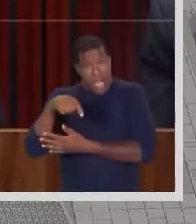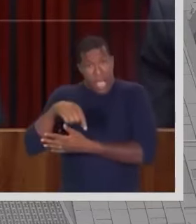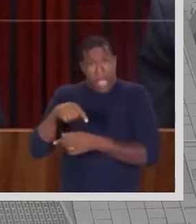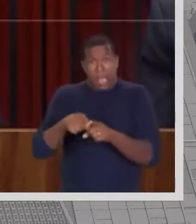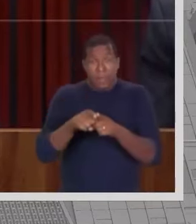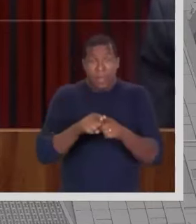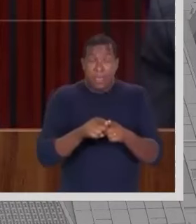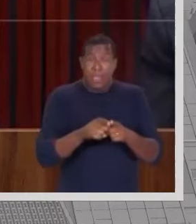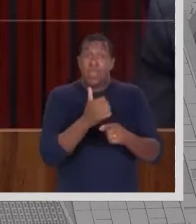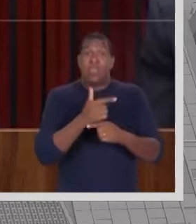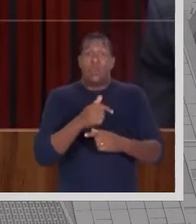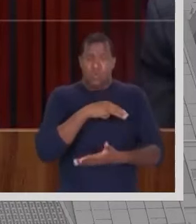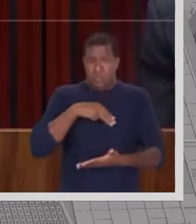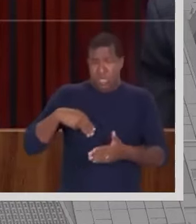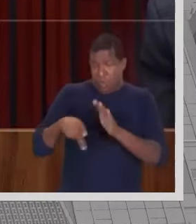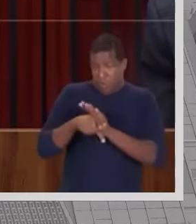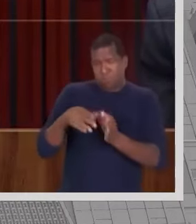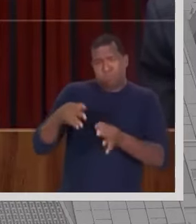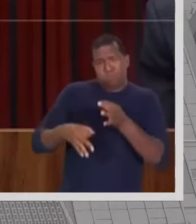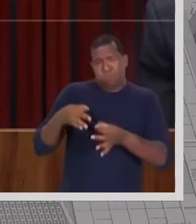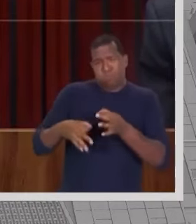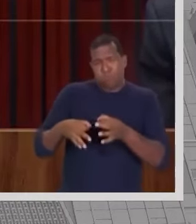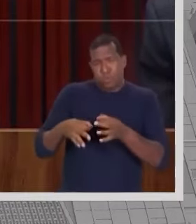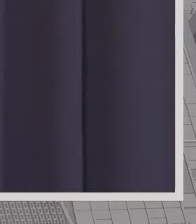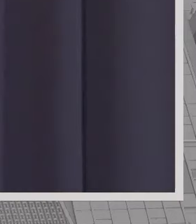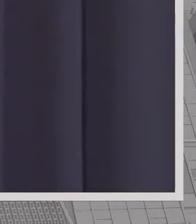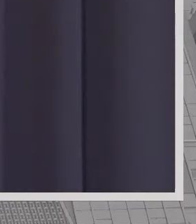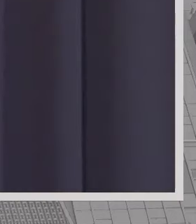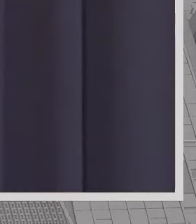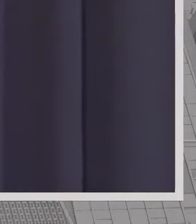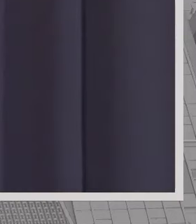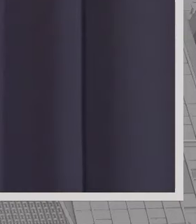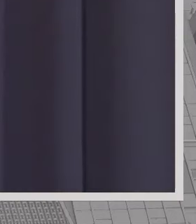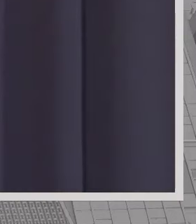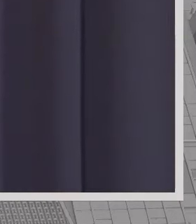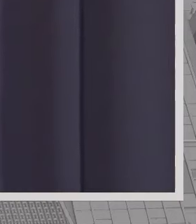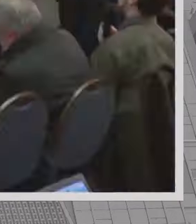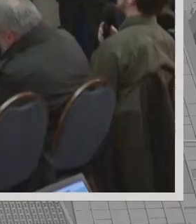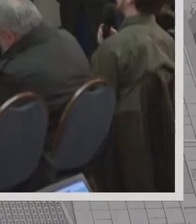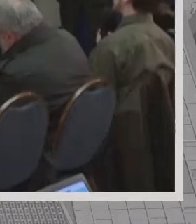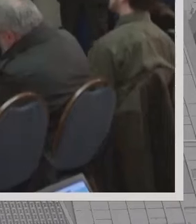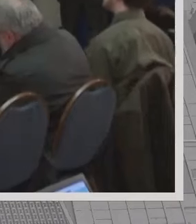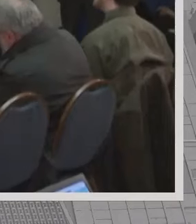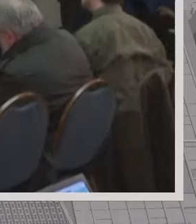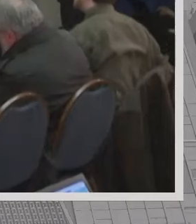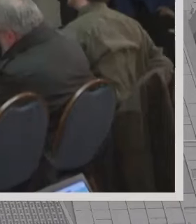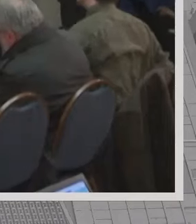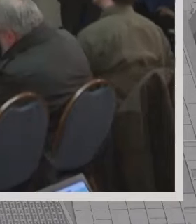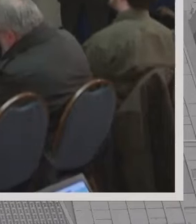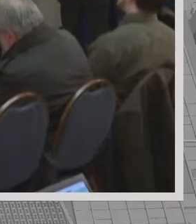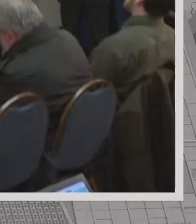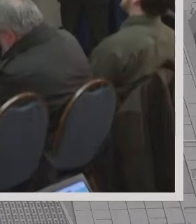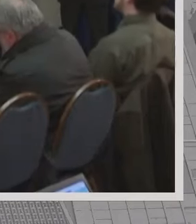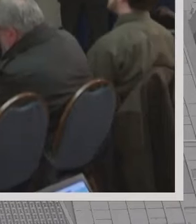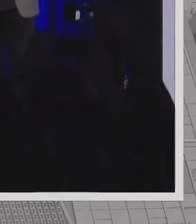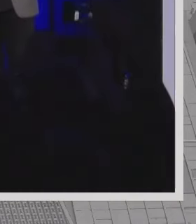redes sociais? Por quais motivos cada uma delas? Isso precisa ficar claro para que a sociedade possa olhar para